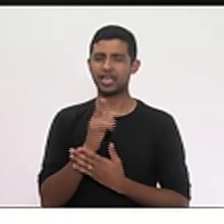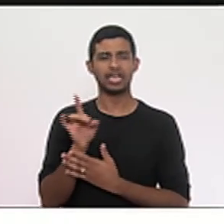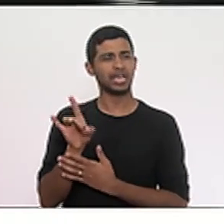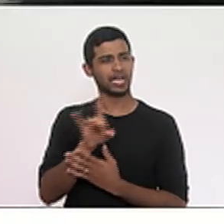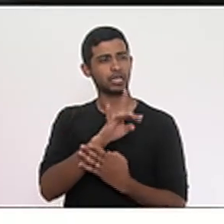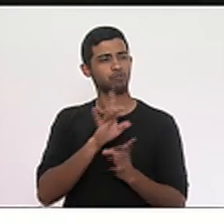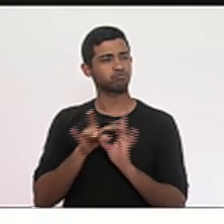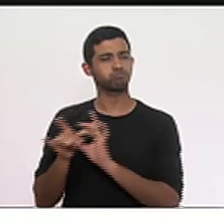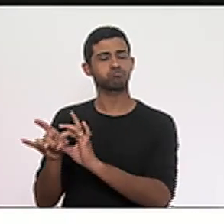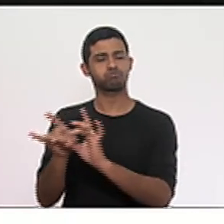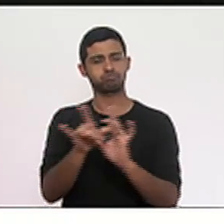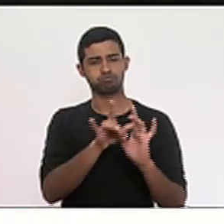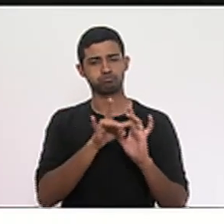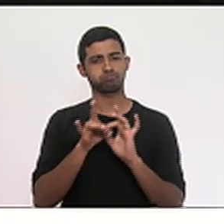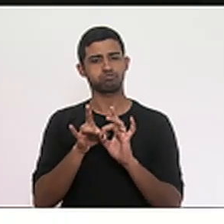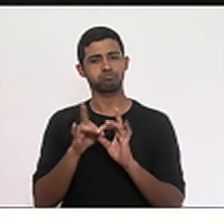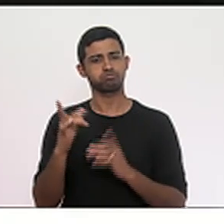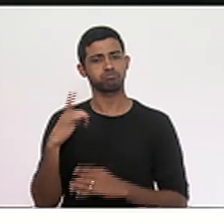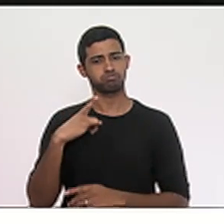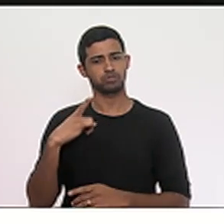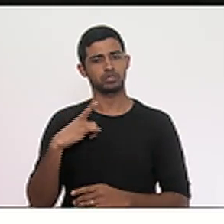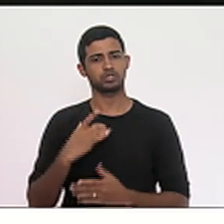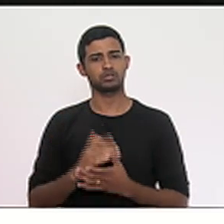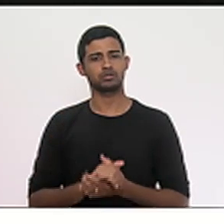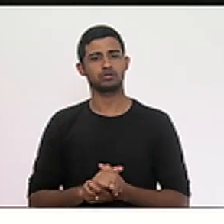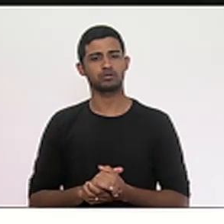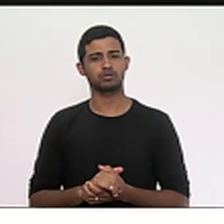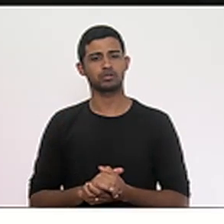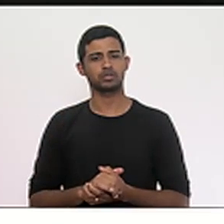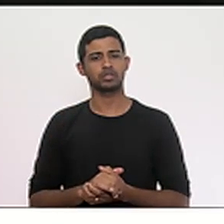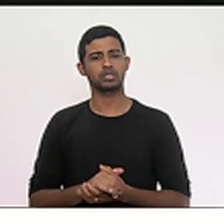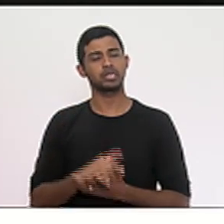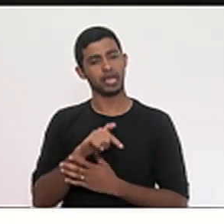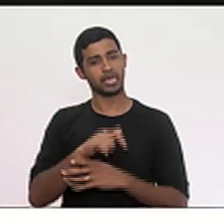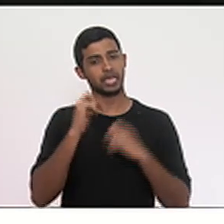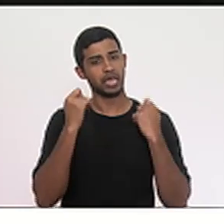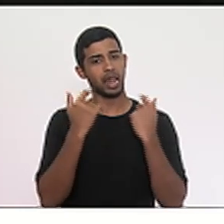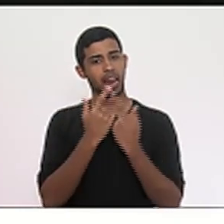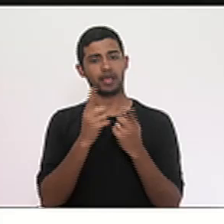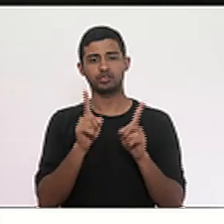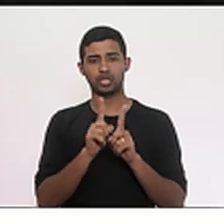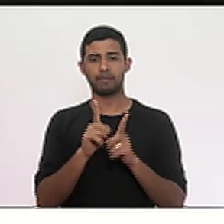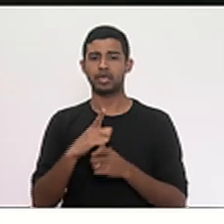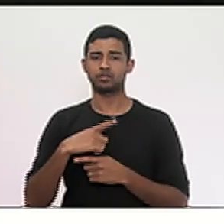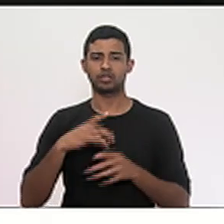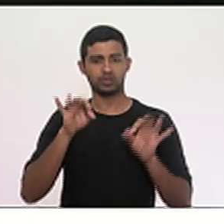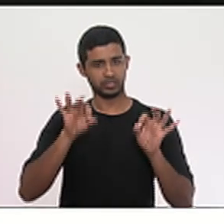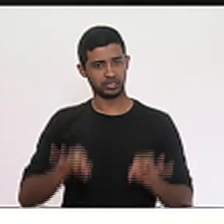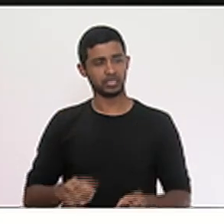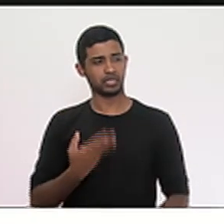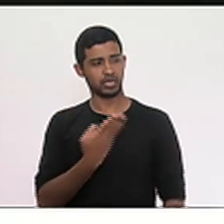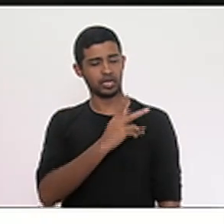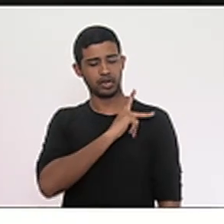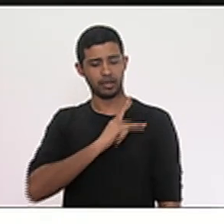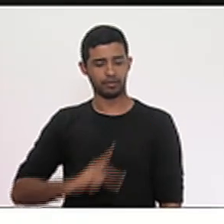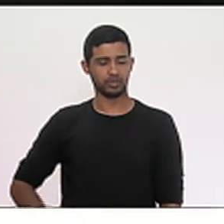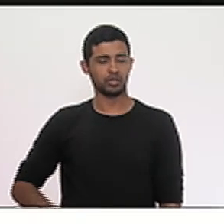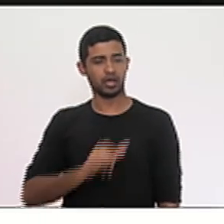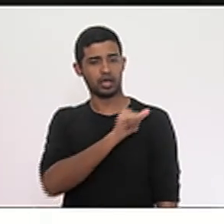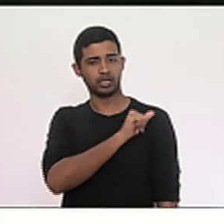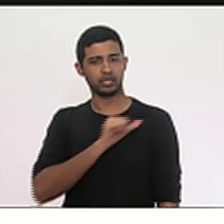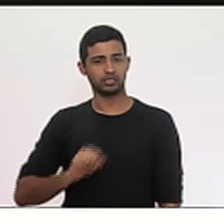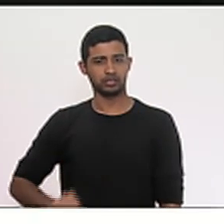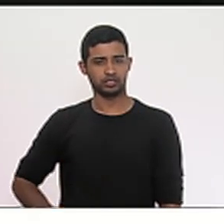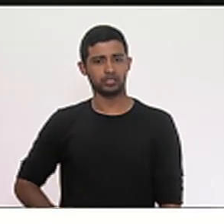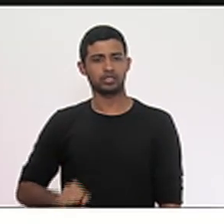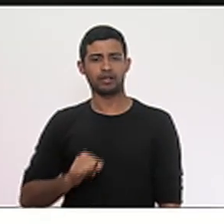é um bem comum e eu acho que está no coração de cada um. E nessa casa também, eu tenho certeza, tanto pelo presidente André Siciliano, como